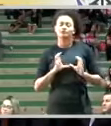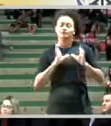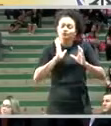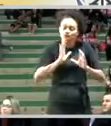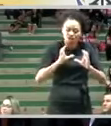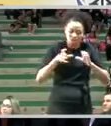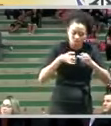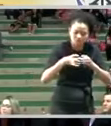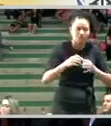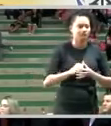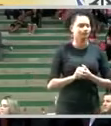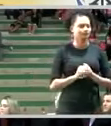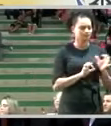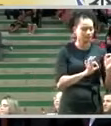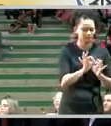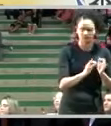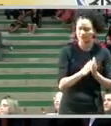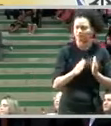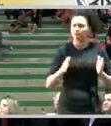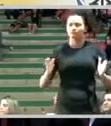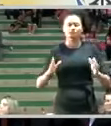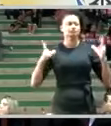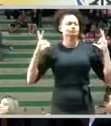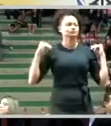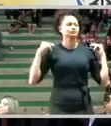carro. Motorista de luxo.